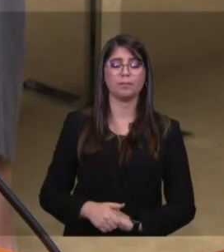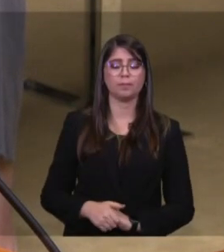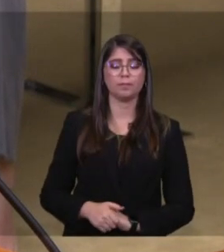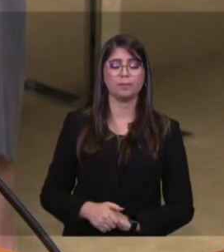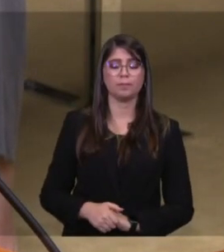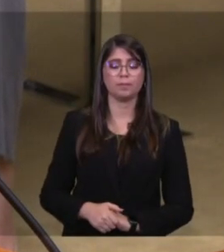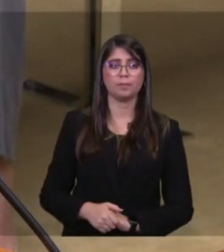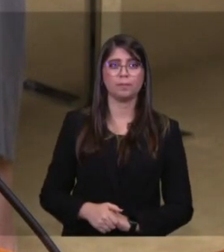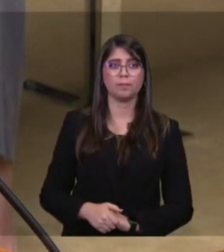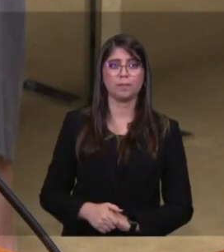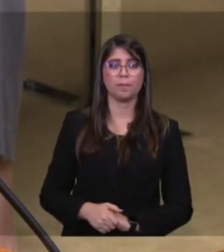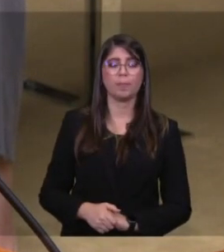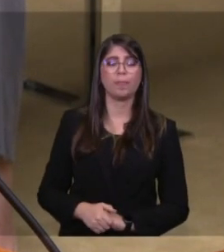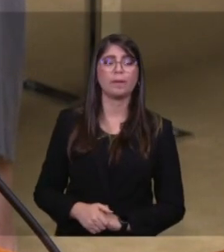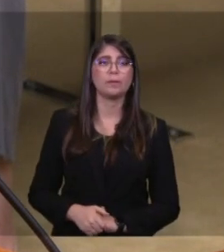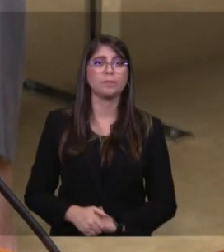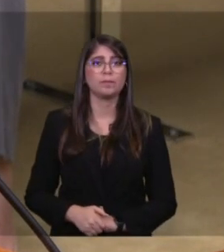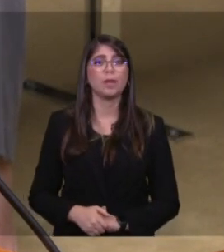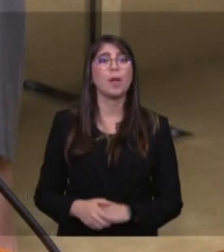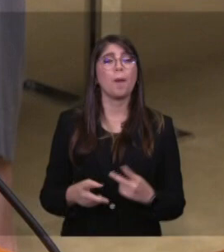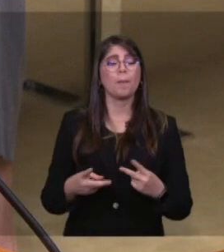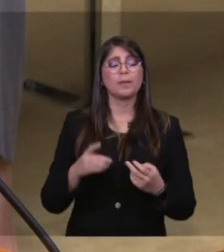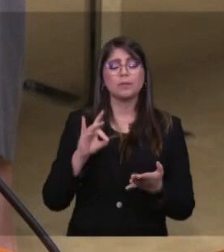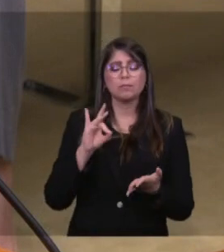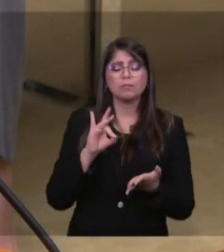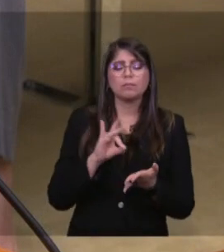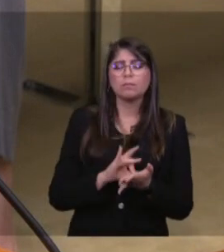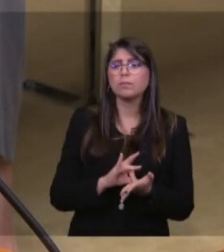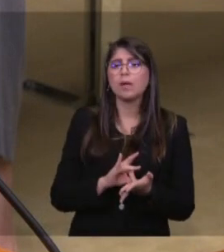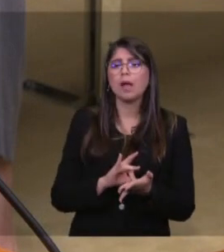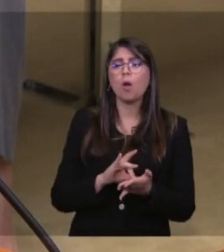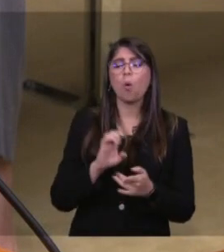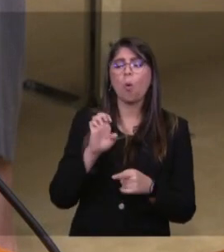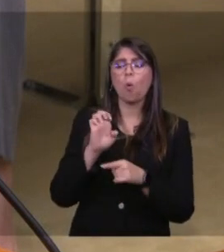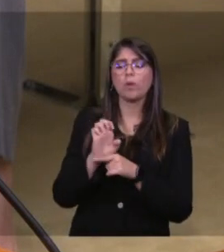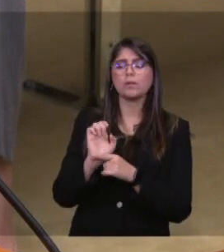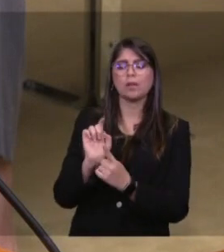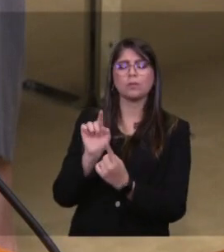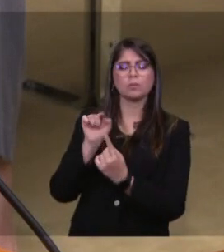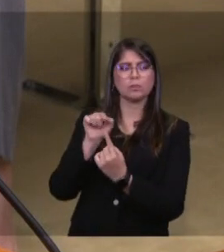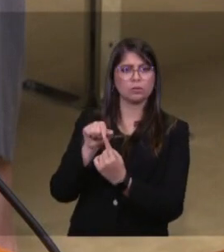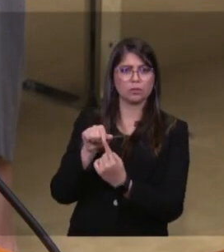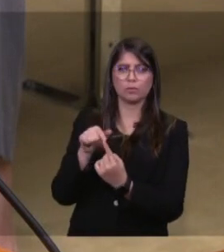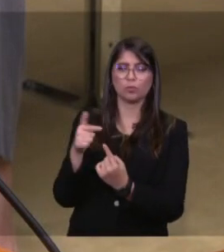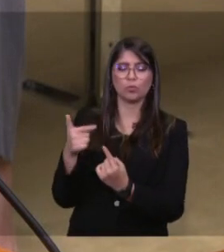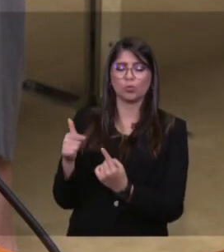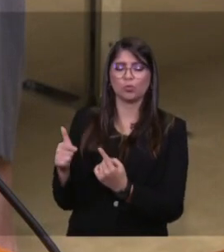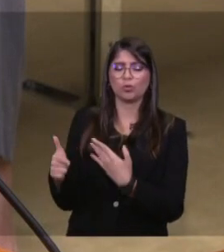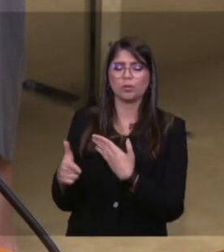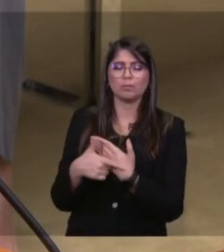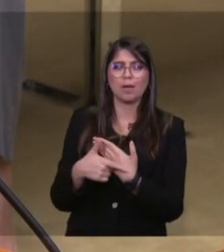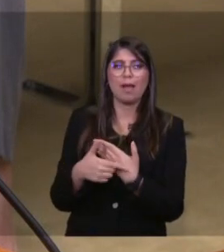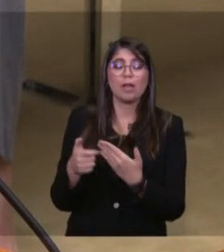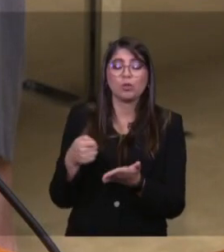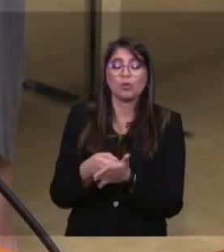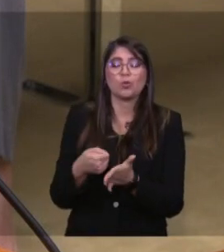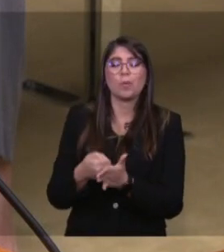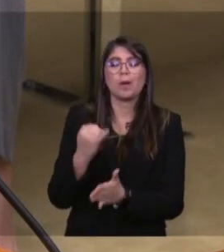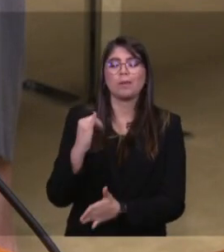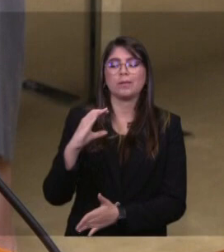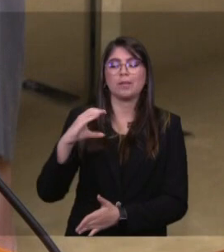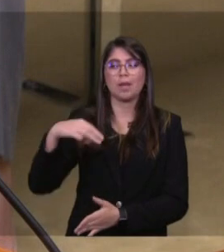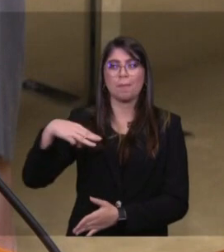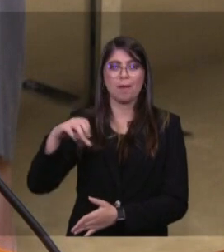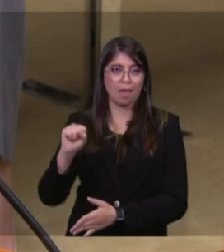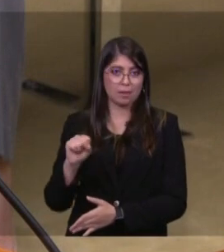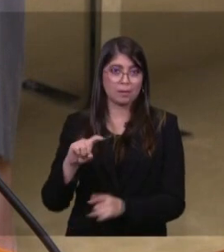Para constatar esse fato, basta verificar que o Estado de destino não tinha, anteriormente, competência para cobrar o ICMS nessas operações e,